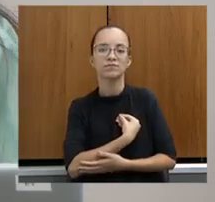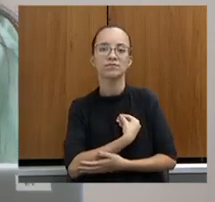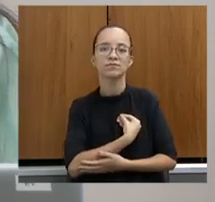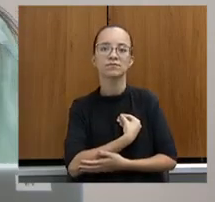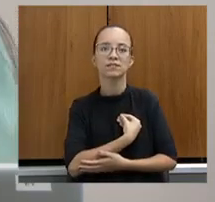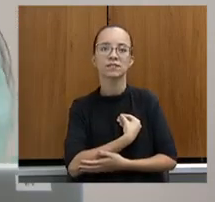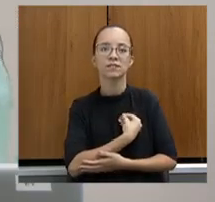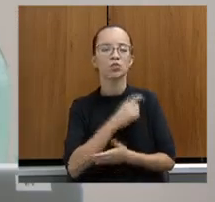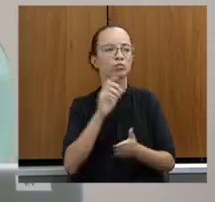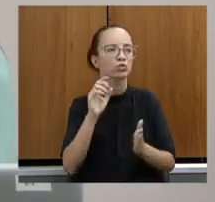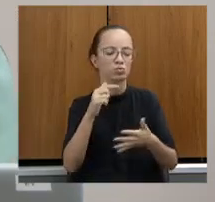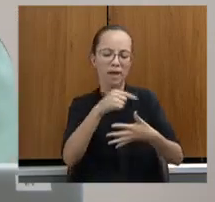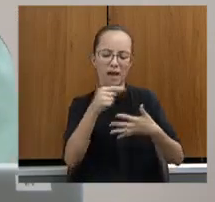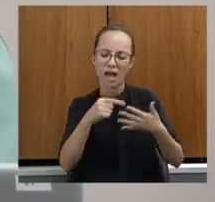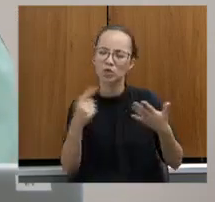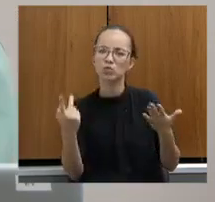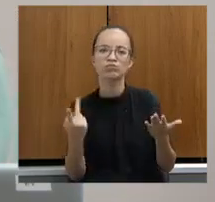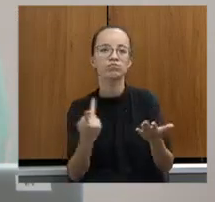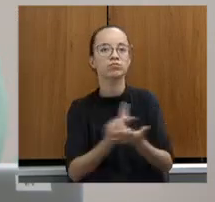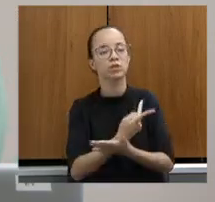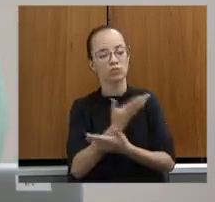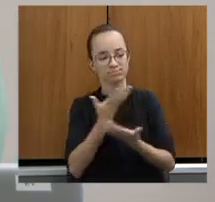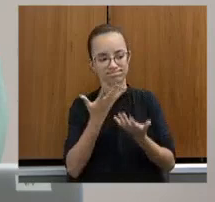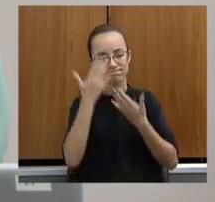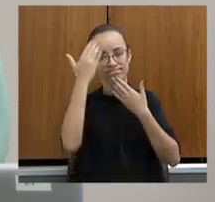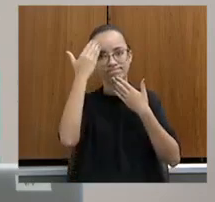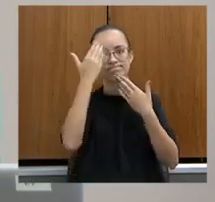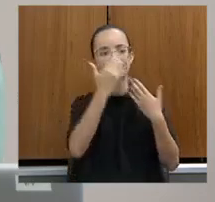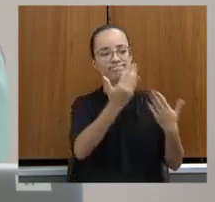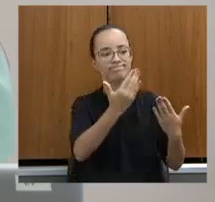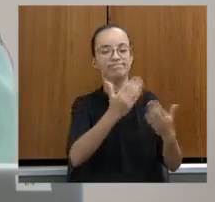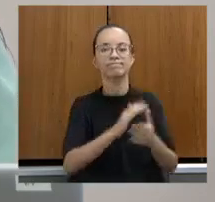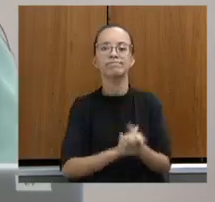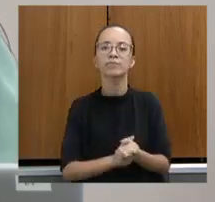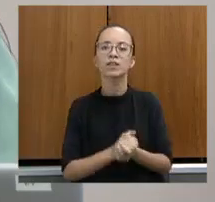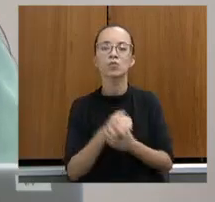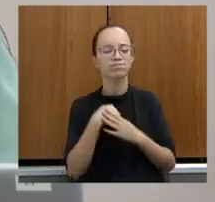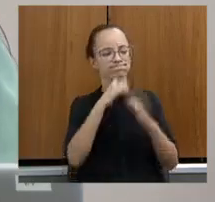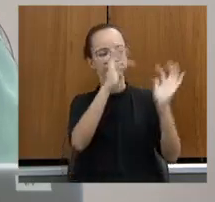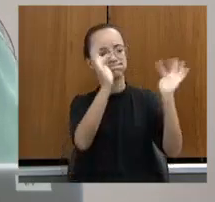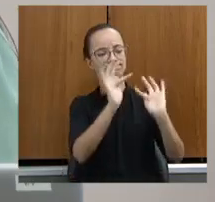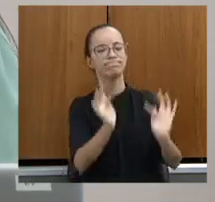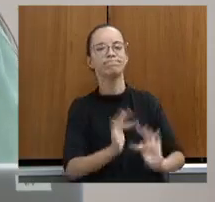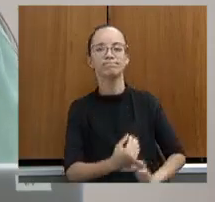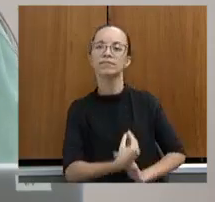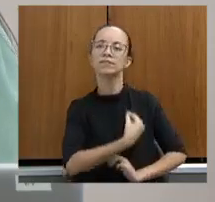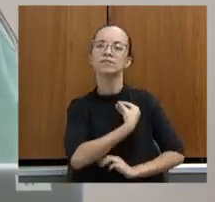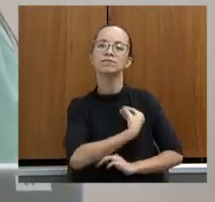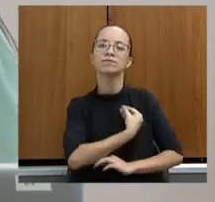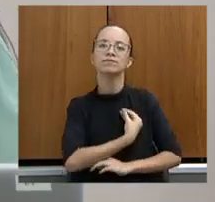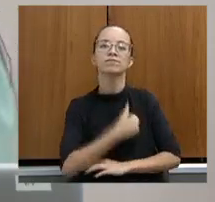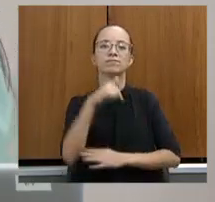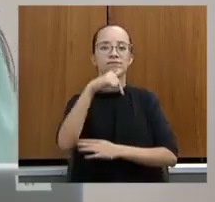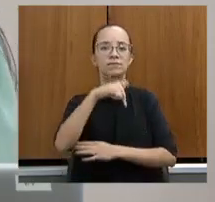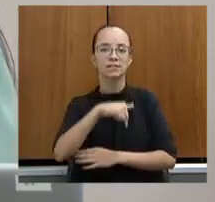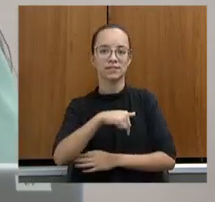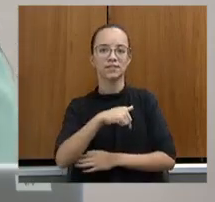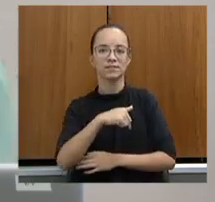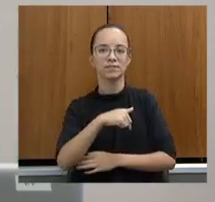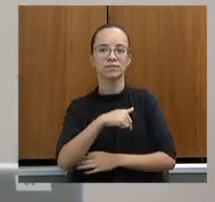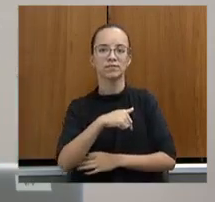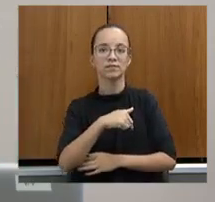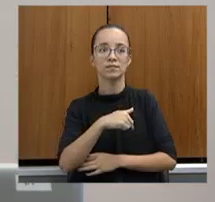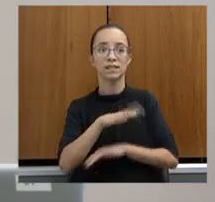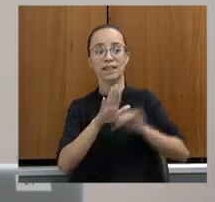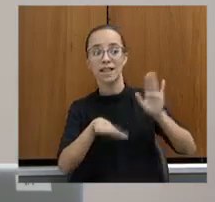vir acontecer então gratidão é muito feliz de estar aqui nessa última que